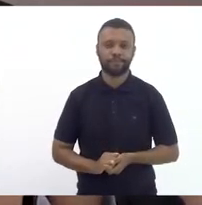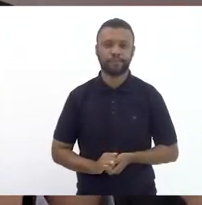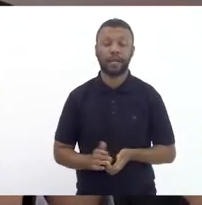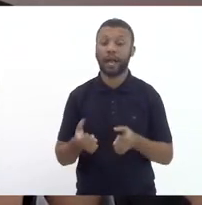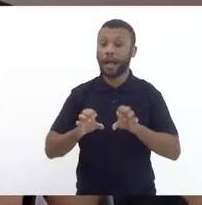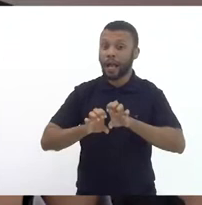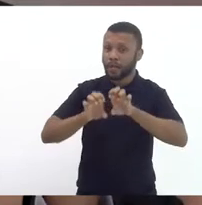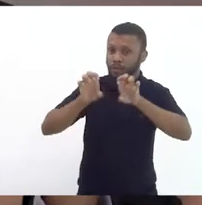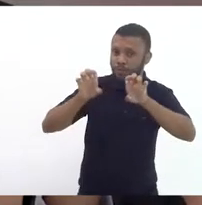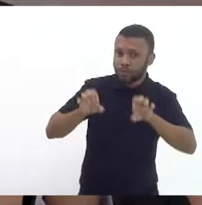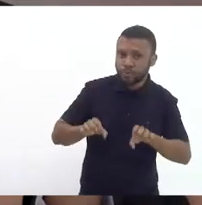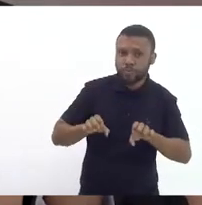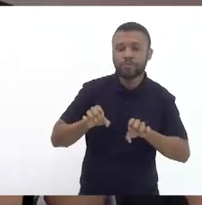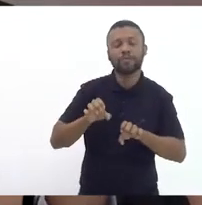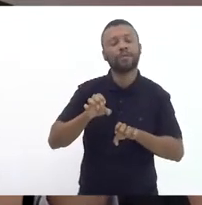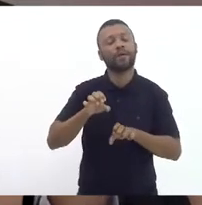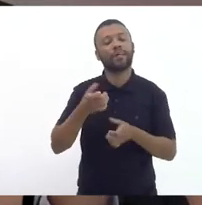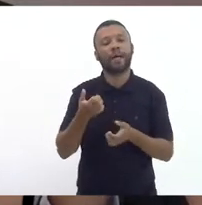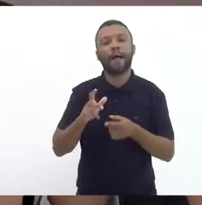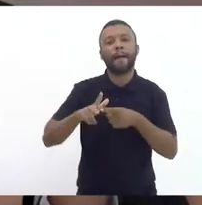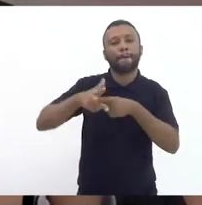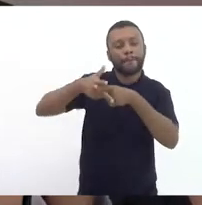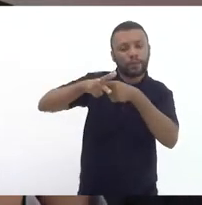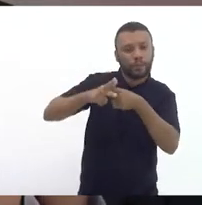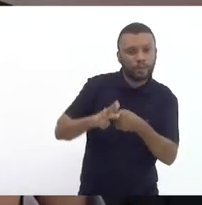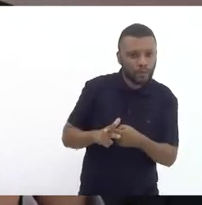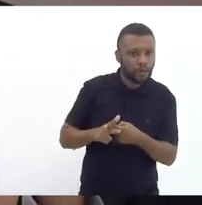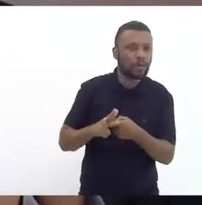Infraestrutura, rede aérea, via permanente e manutenção.